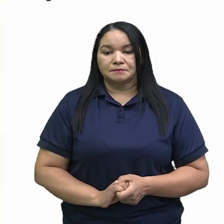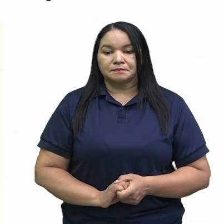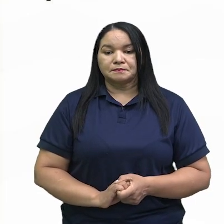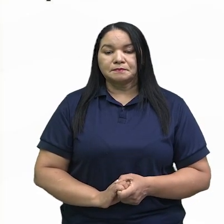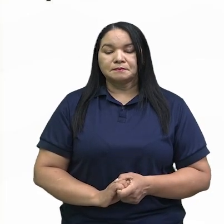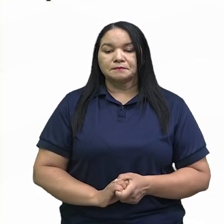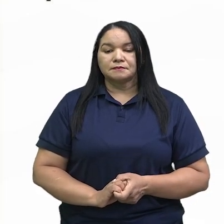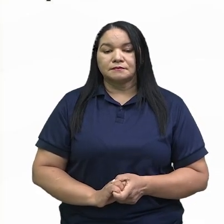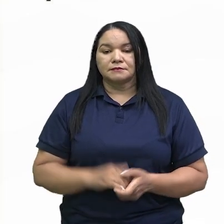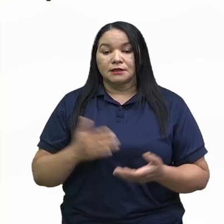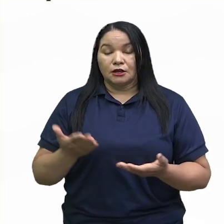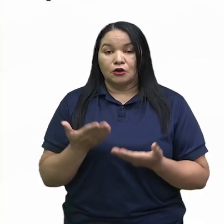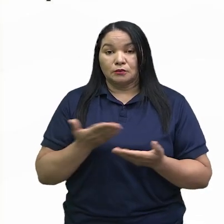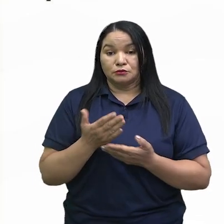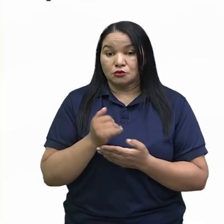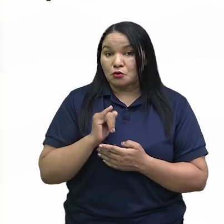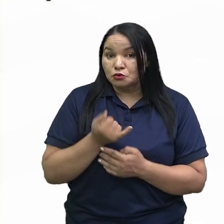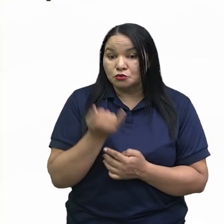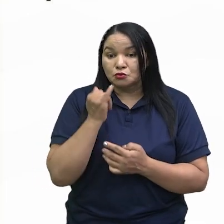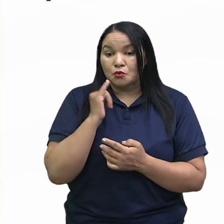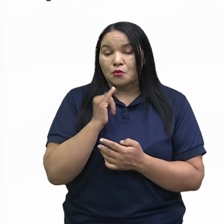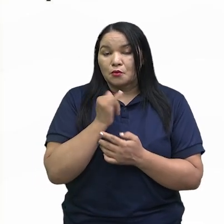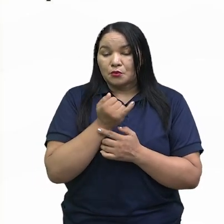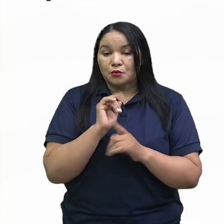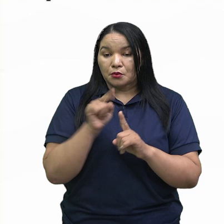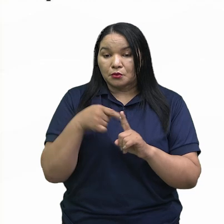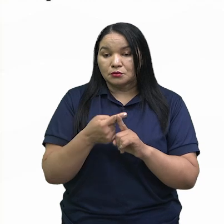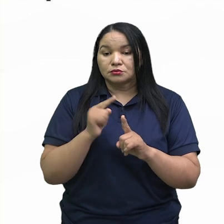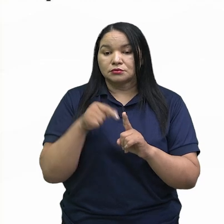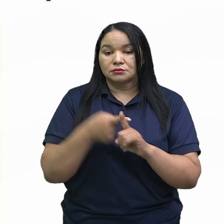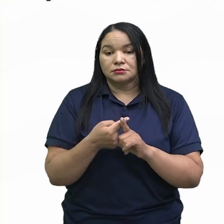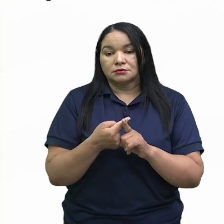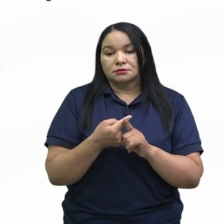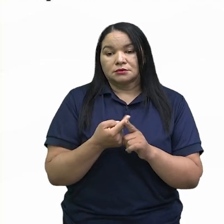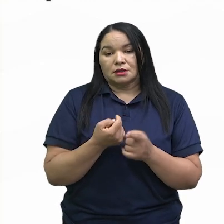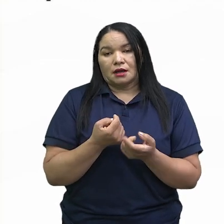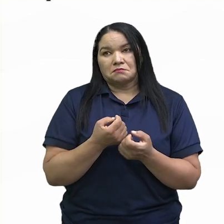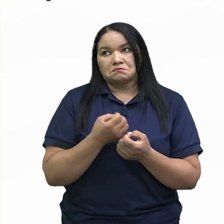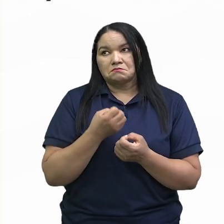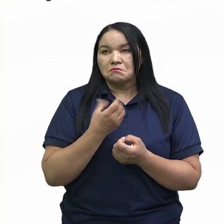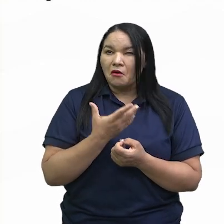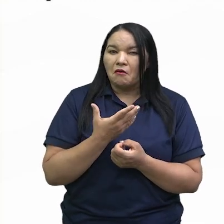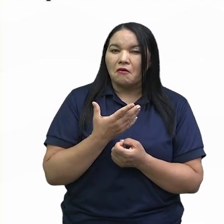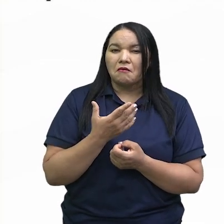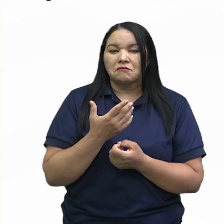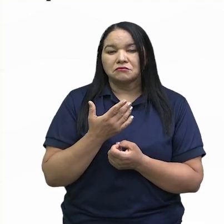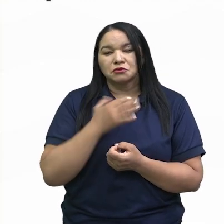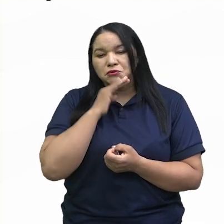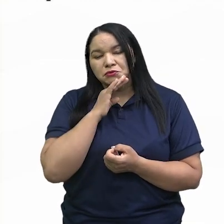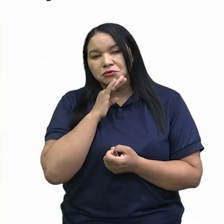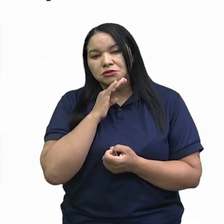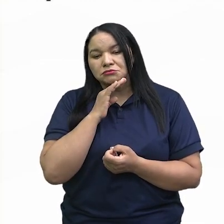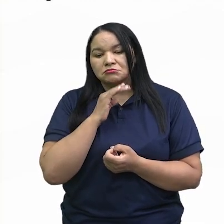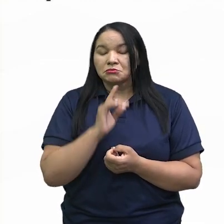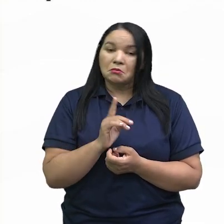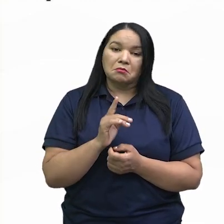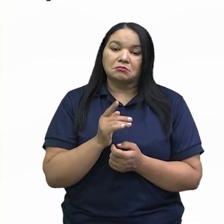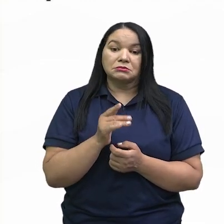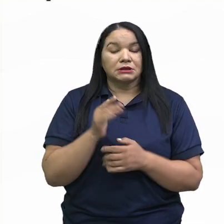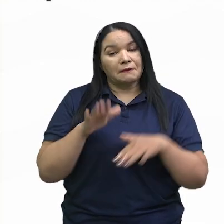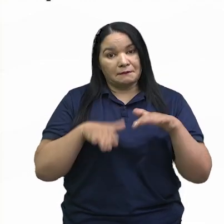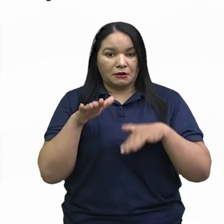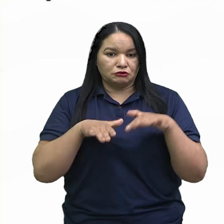Voltando para a tela, olha lá. Os juros compostos em si, eles não são bons e nem são ruins. Por quê?